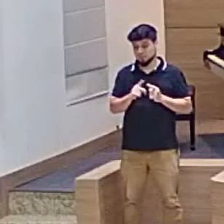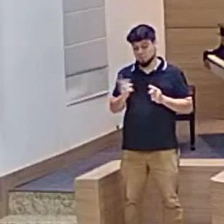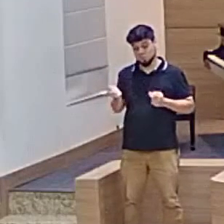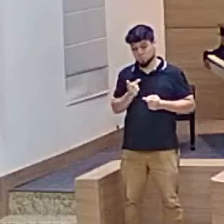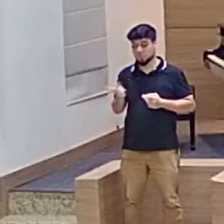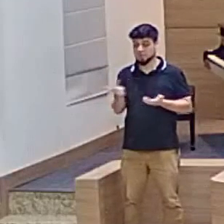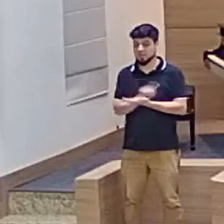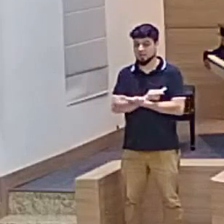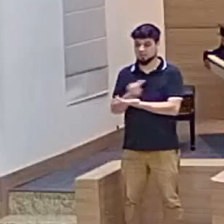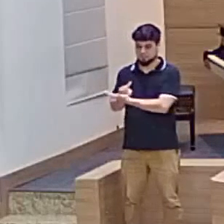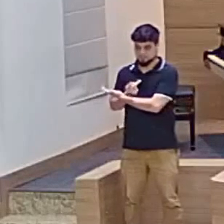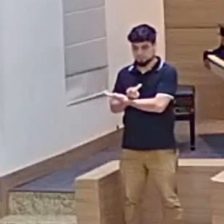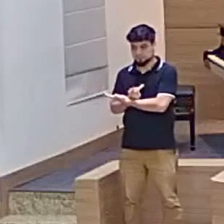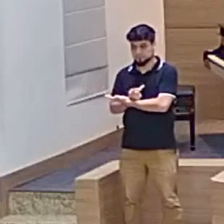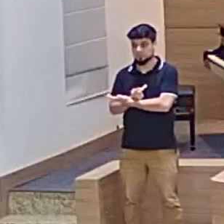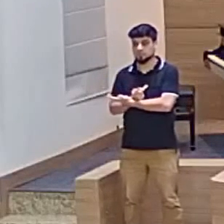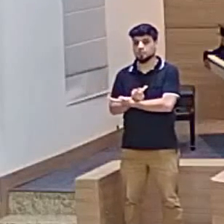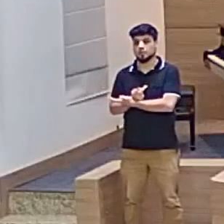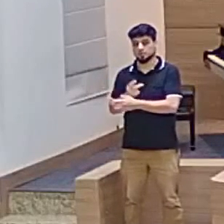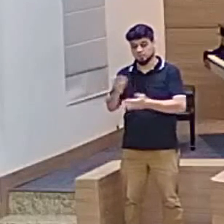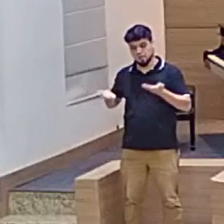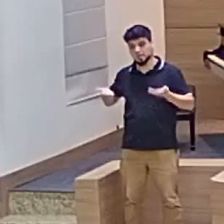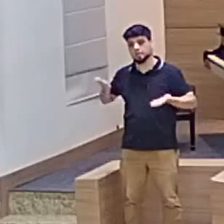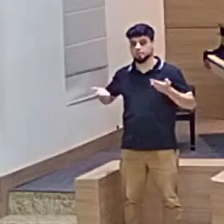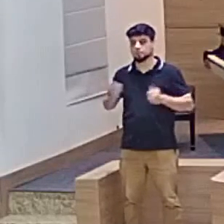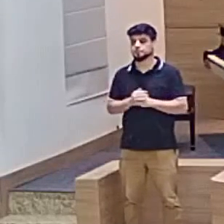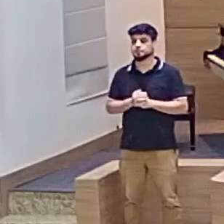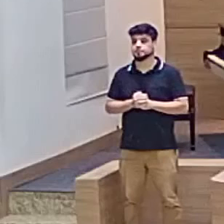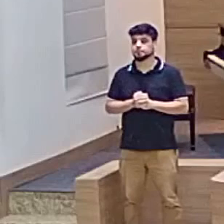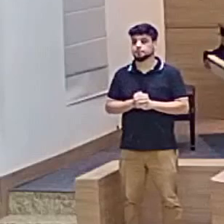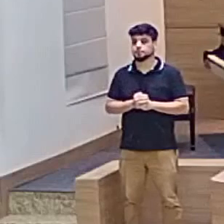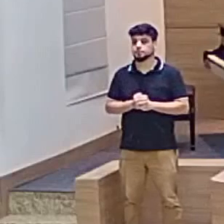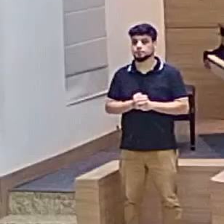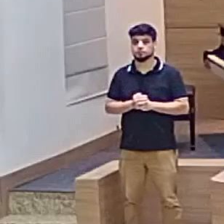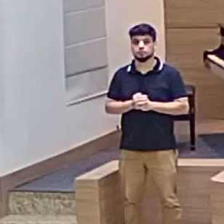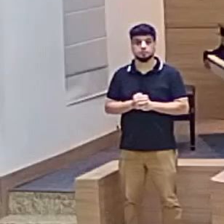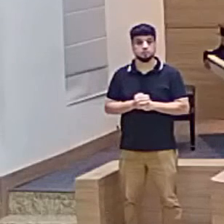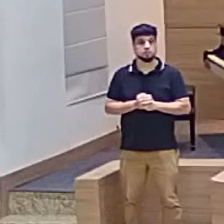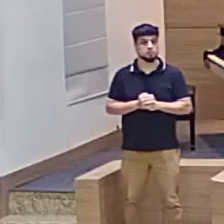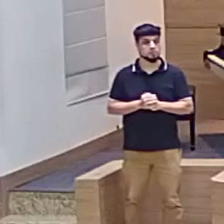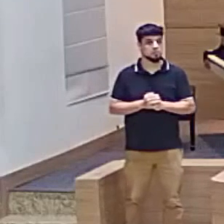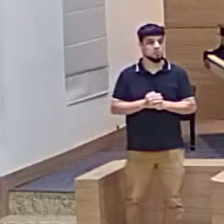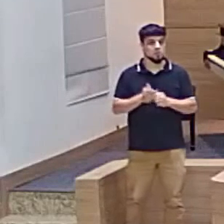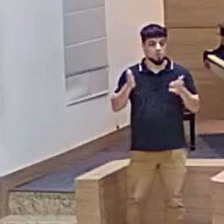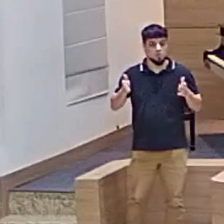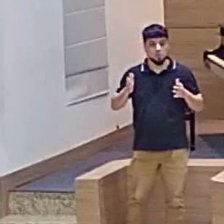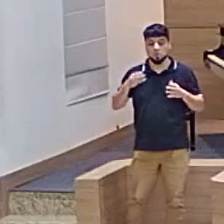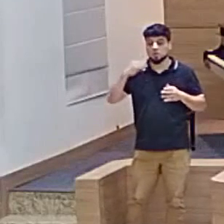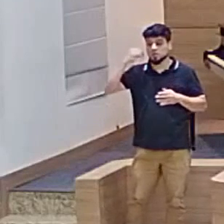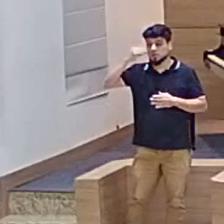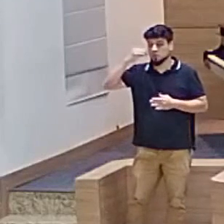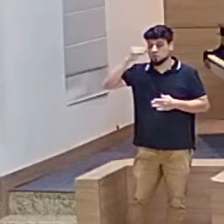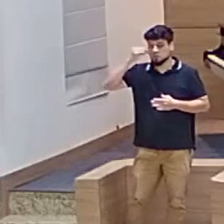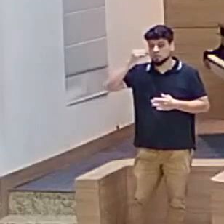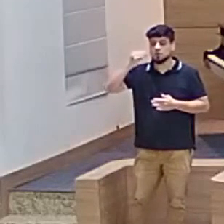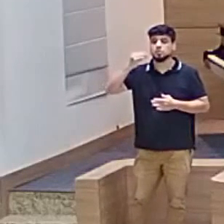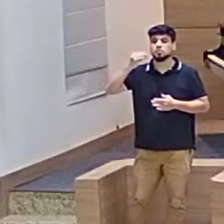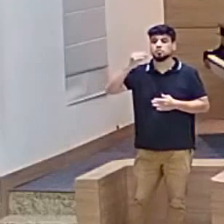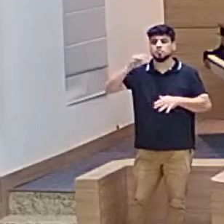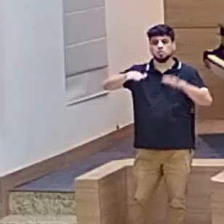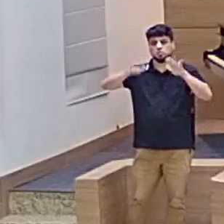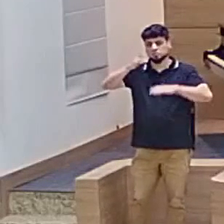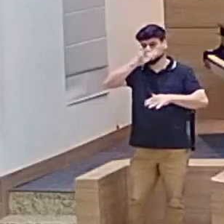essa reflexão de hoje à noite e talvez para alguns foi muito